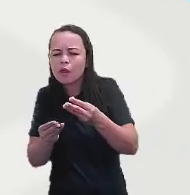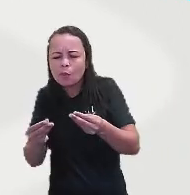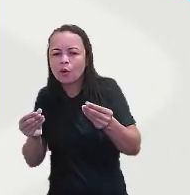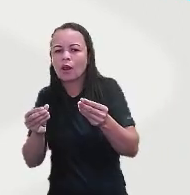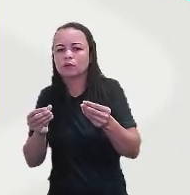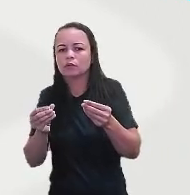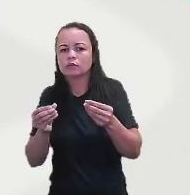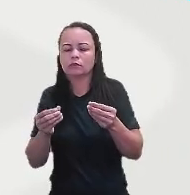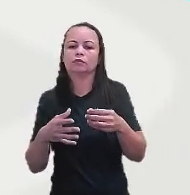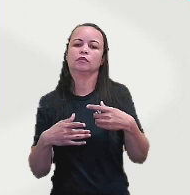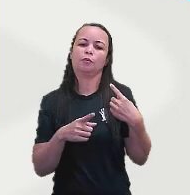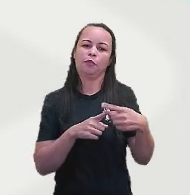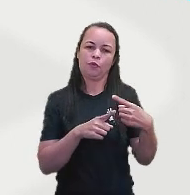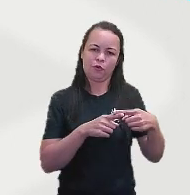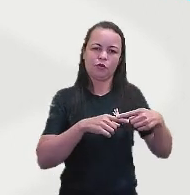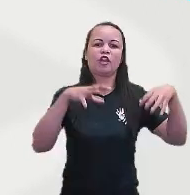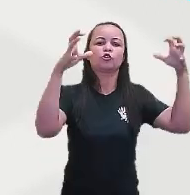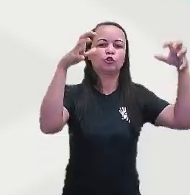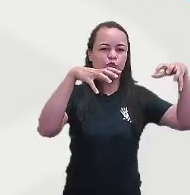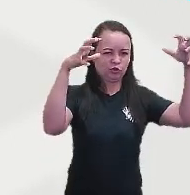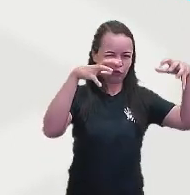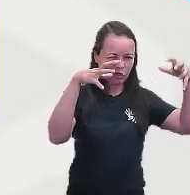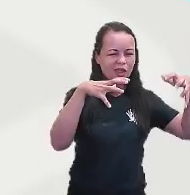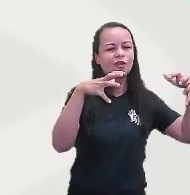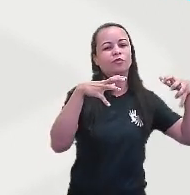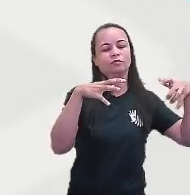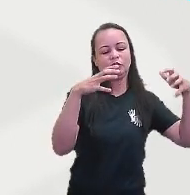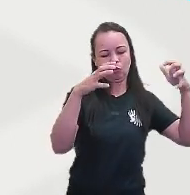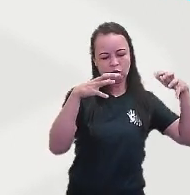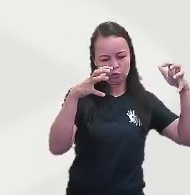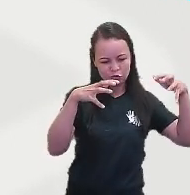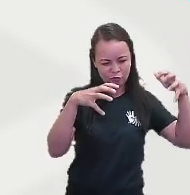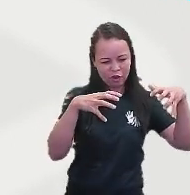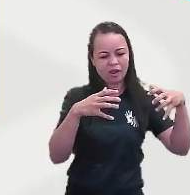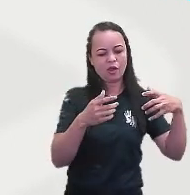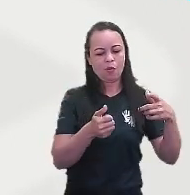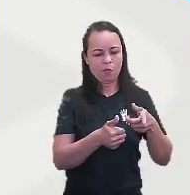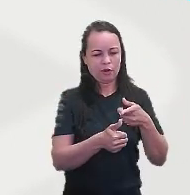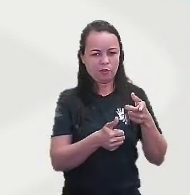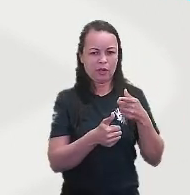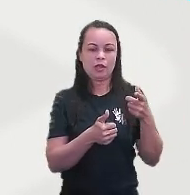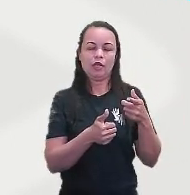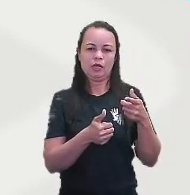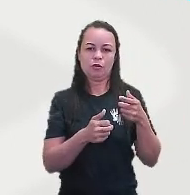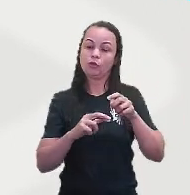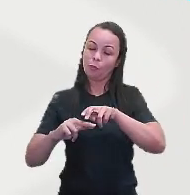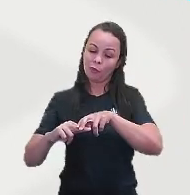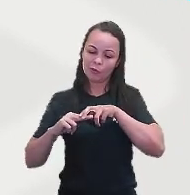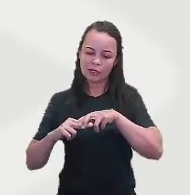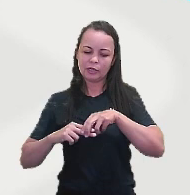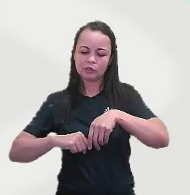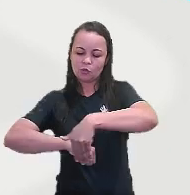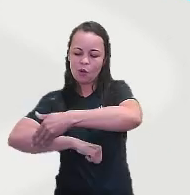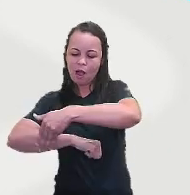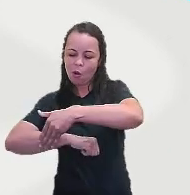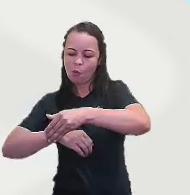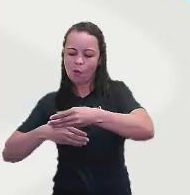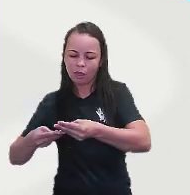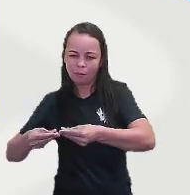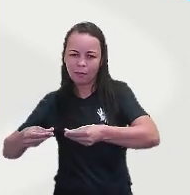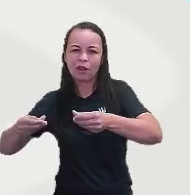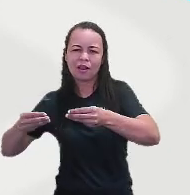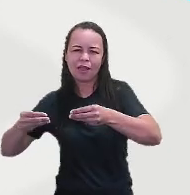Foi o primeiro acontecimento. E por isso, a rua está molhada. Então,